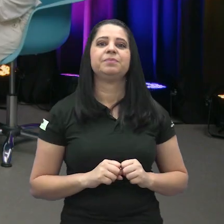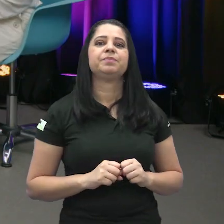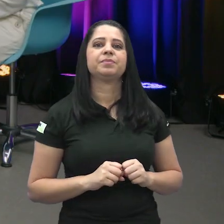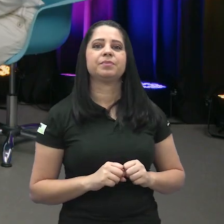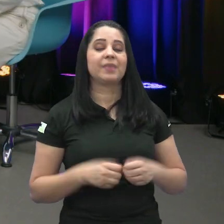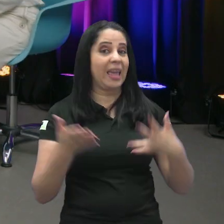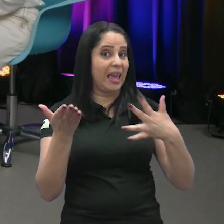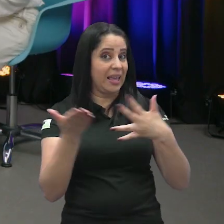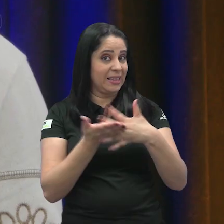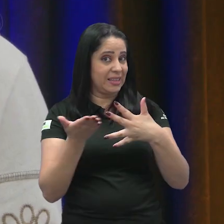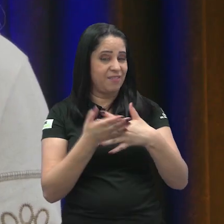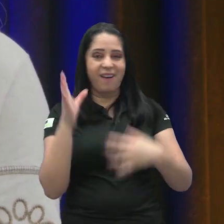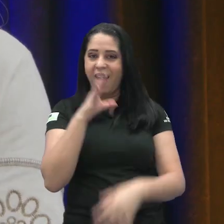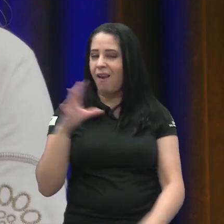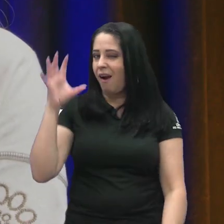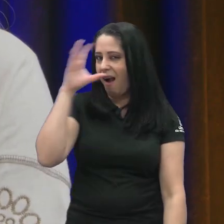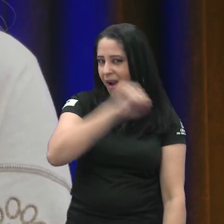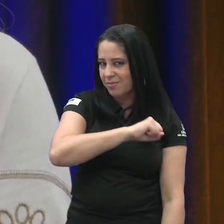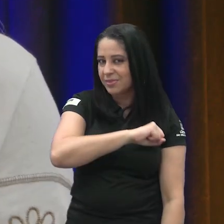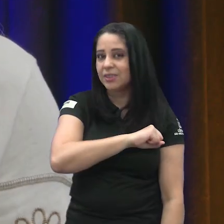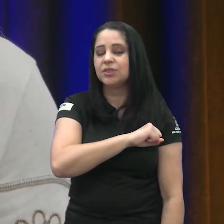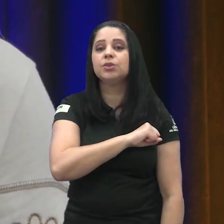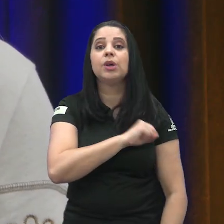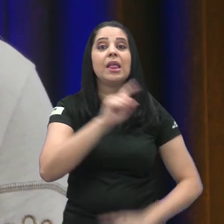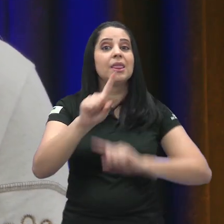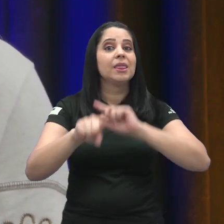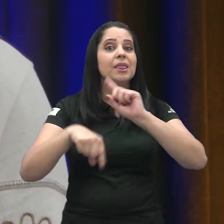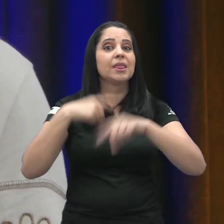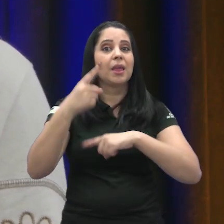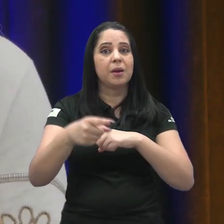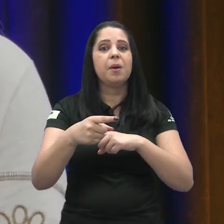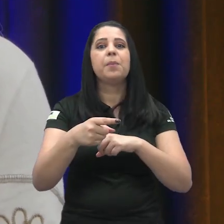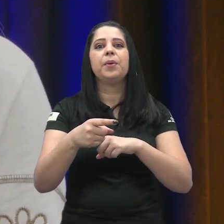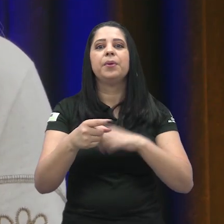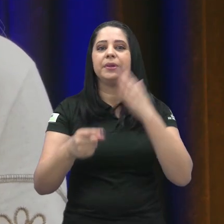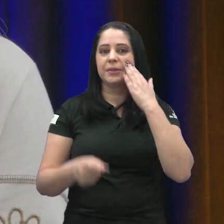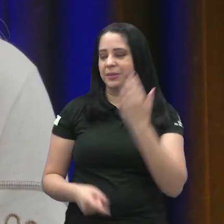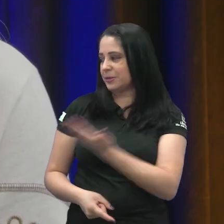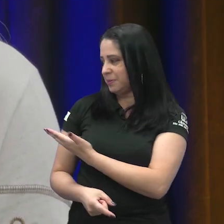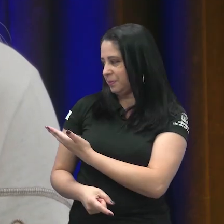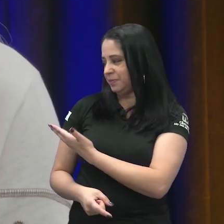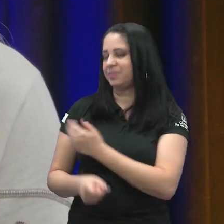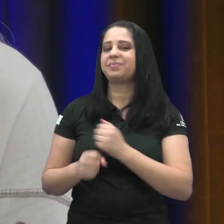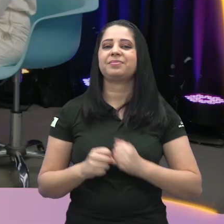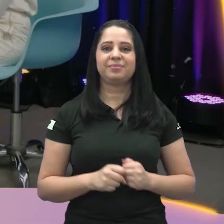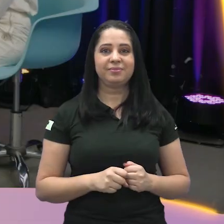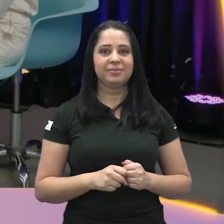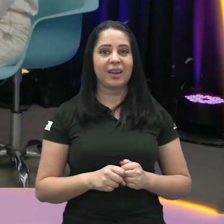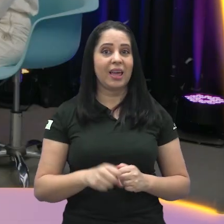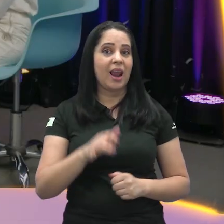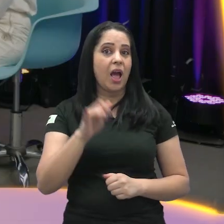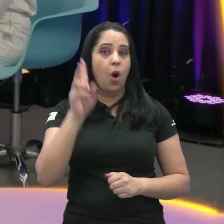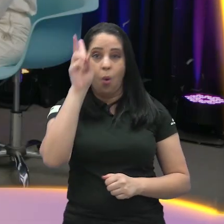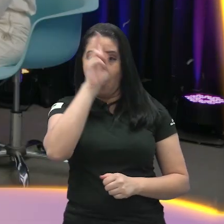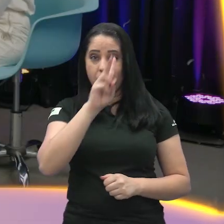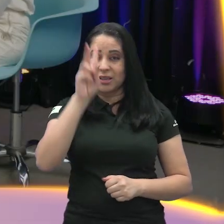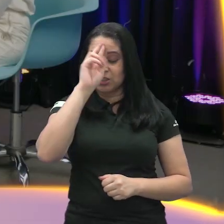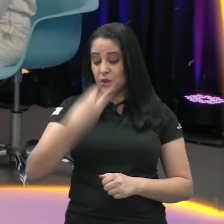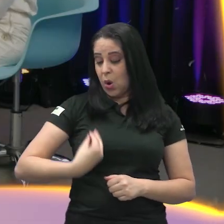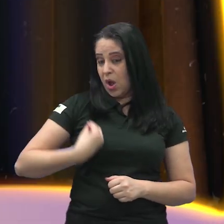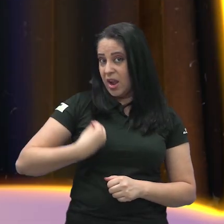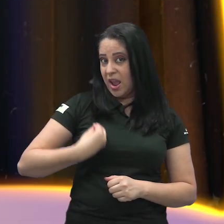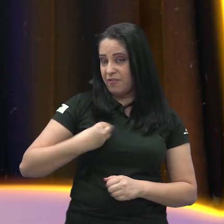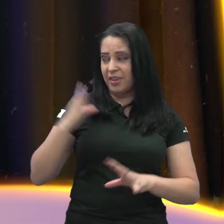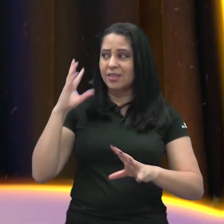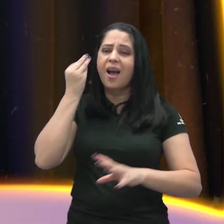outros encontros, viu? Vamos fazer uma pausa rápida por aqui. E em instantes, voltamos para receber Tabita Camacho, que tem uma